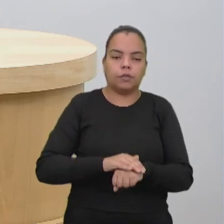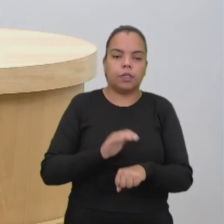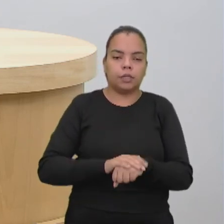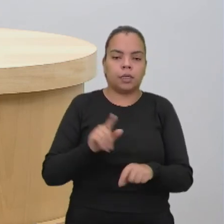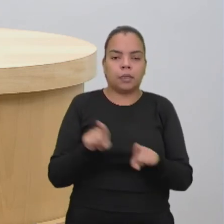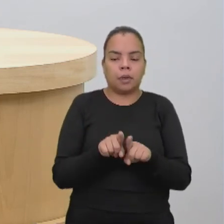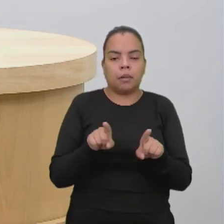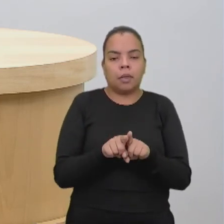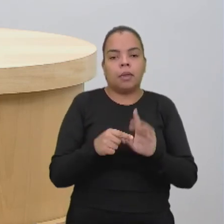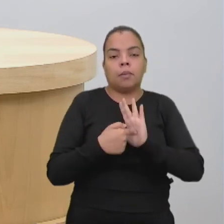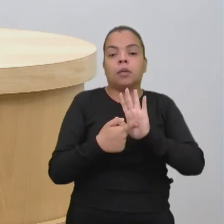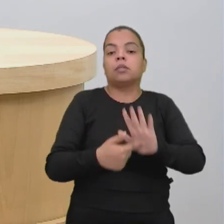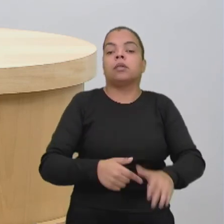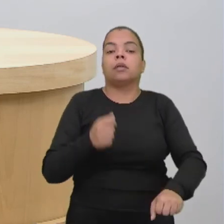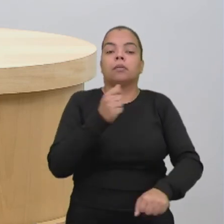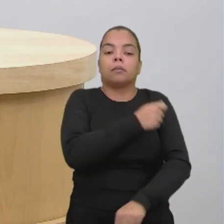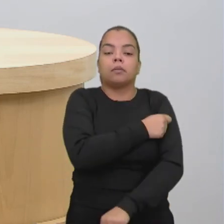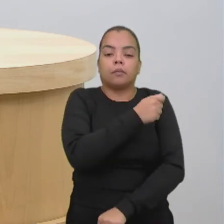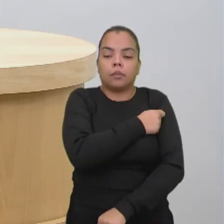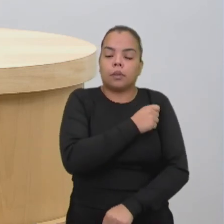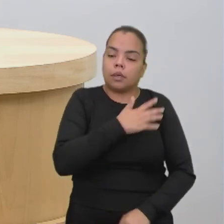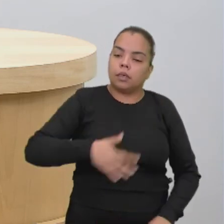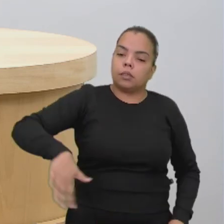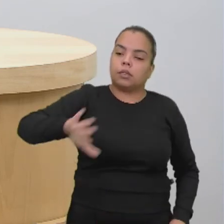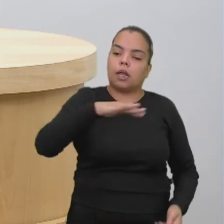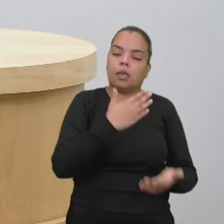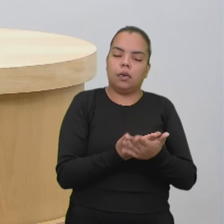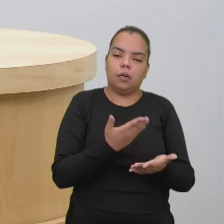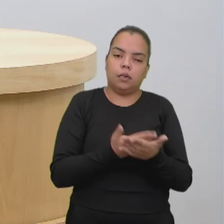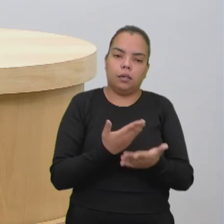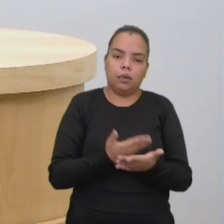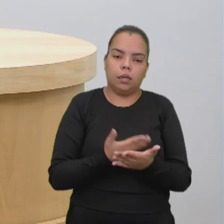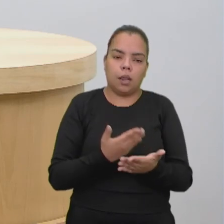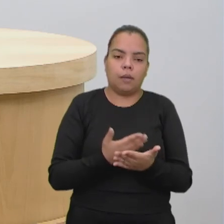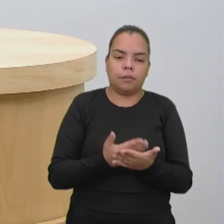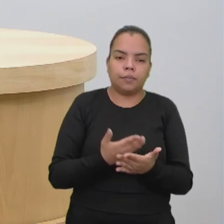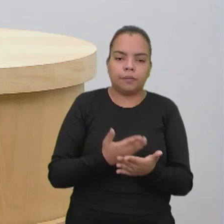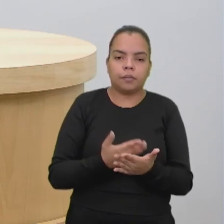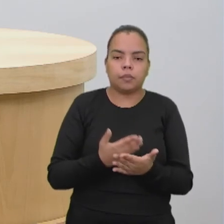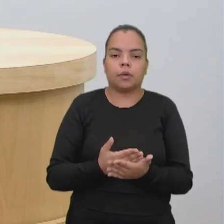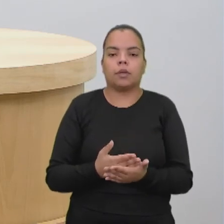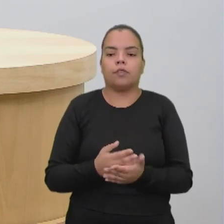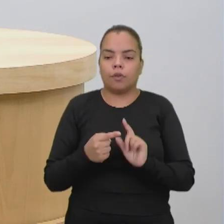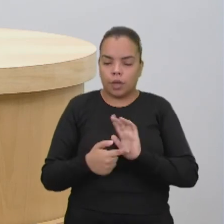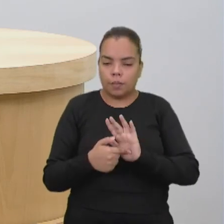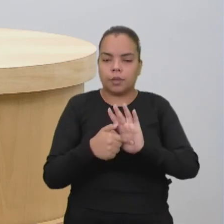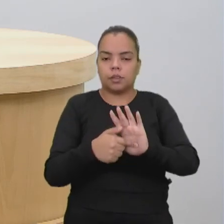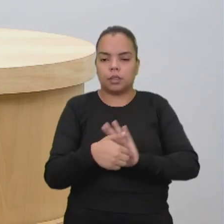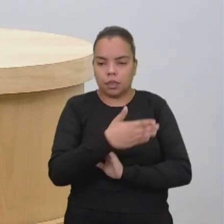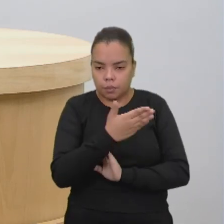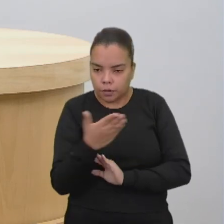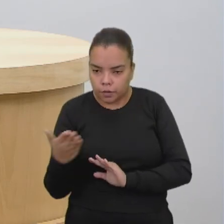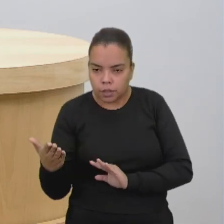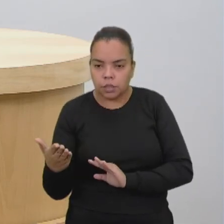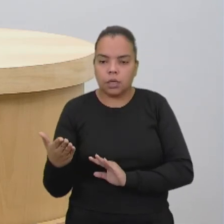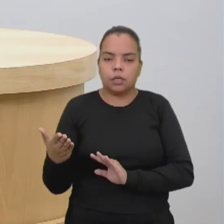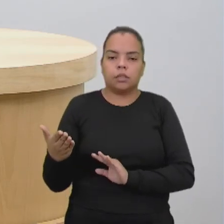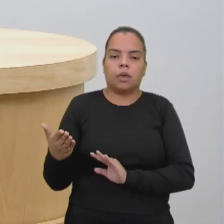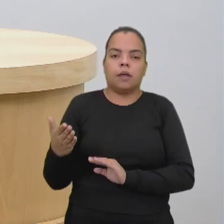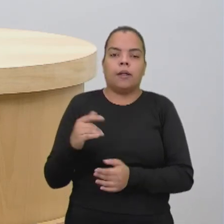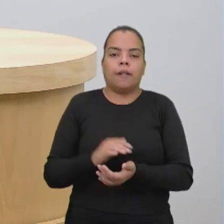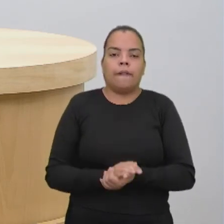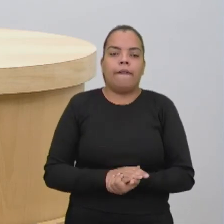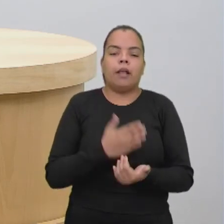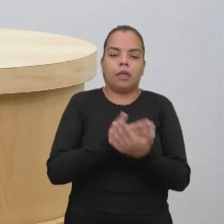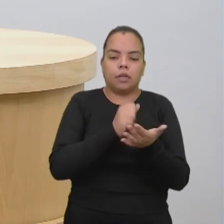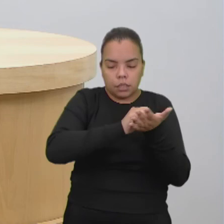em sala de aula e rever todo esse conteúdo que vai estar, né, foi apresentado para vocês neste componente e